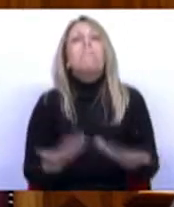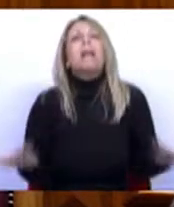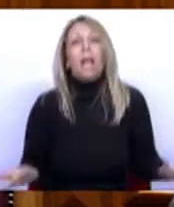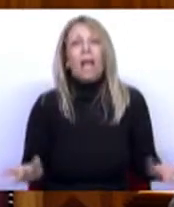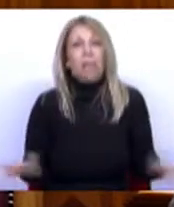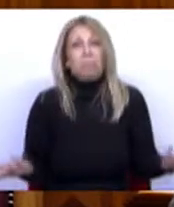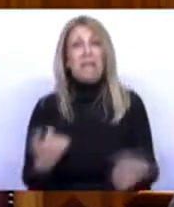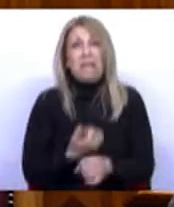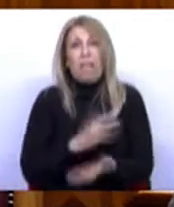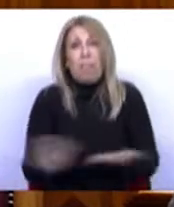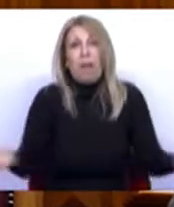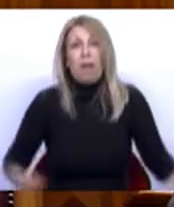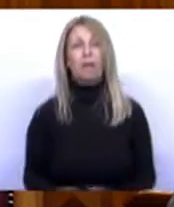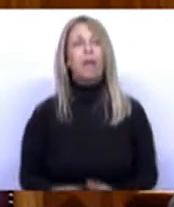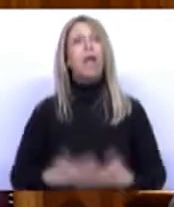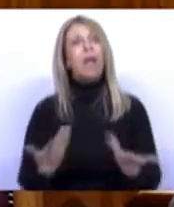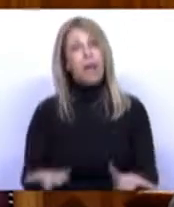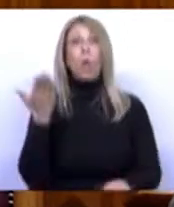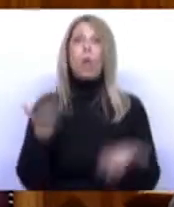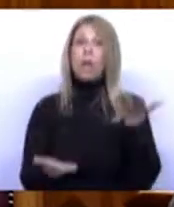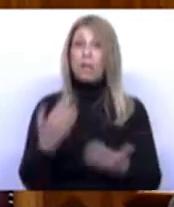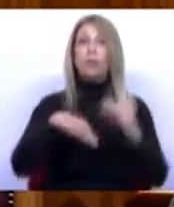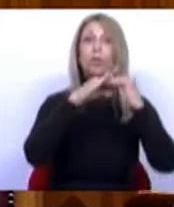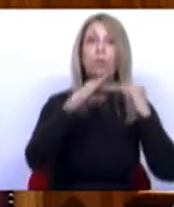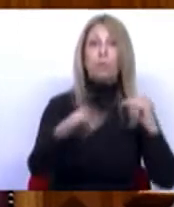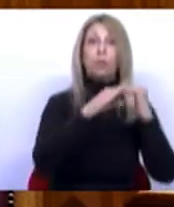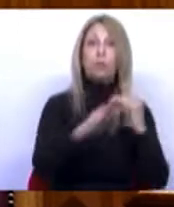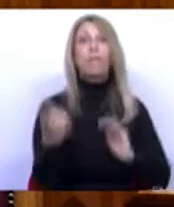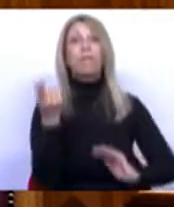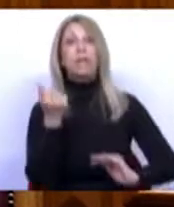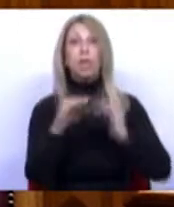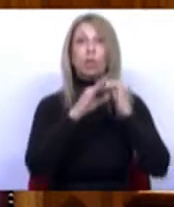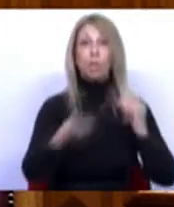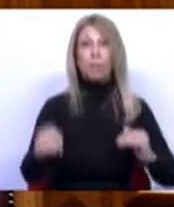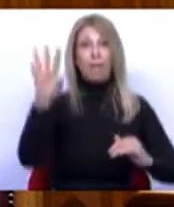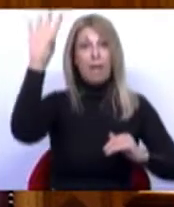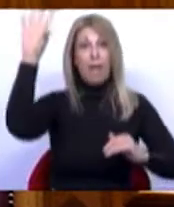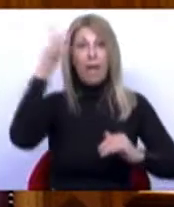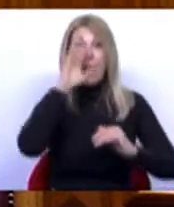de equilíbrio, de responsabilidade, de sustentabilidade financeira e de sustentabilidade ambiental que o Governo